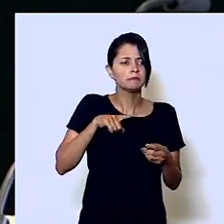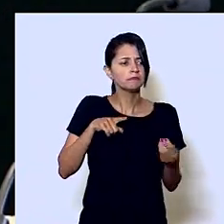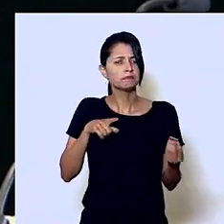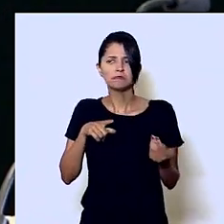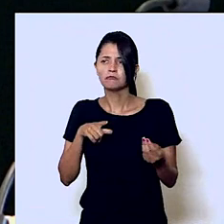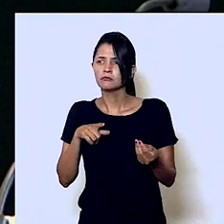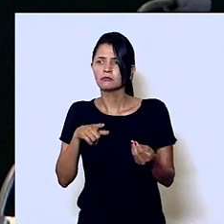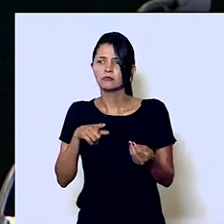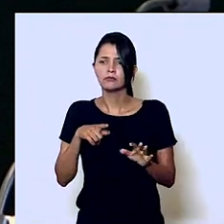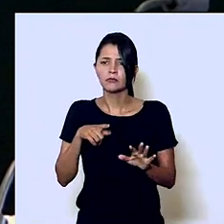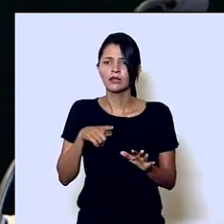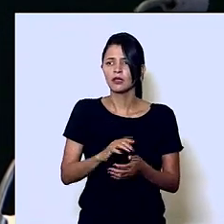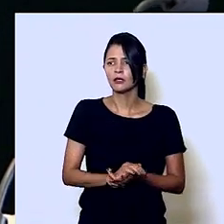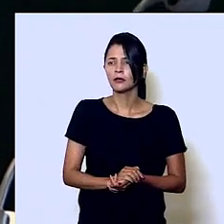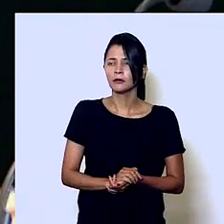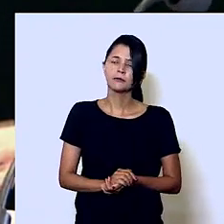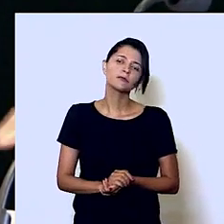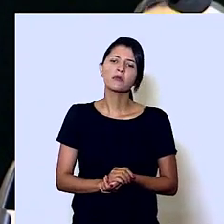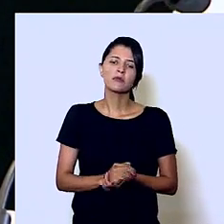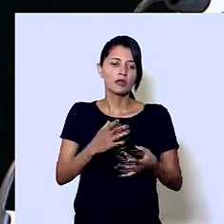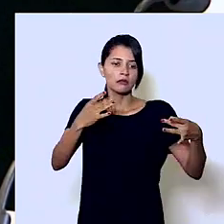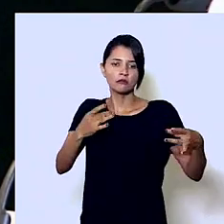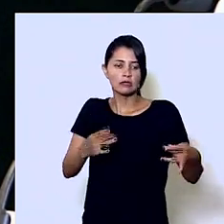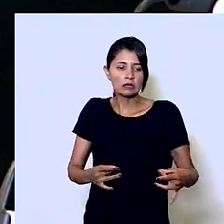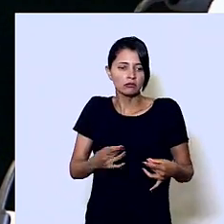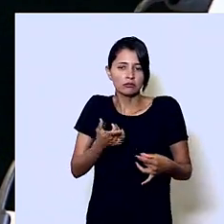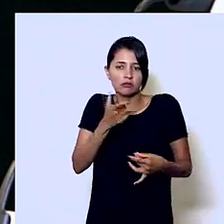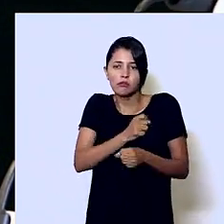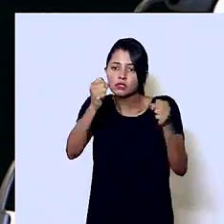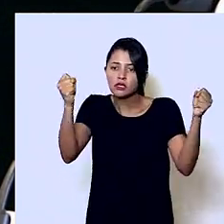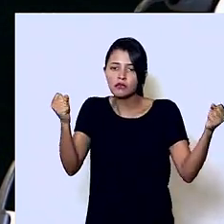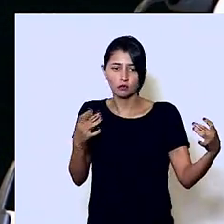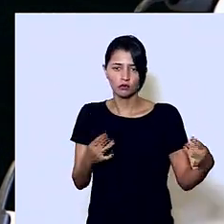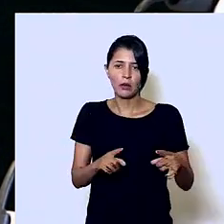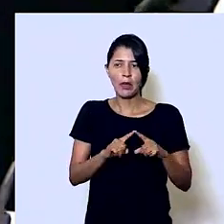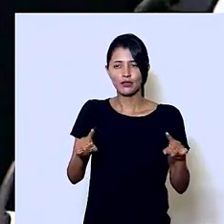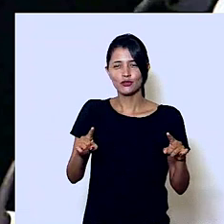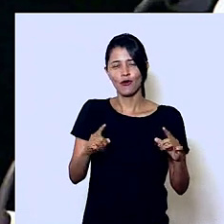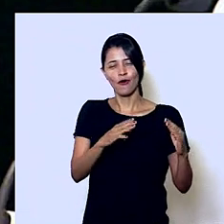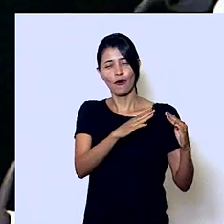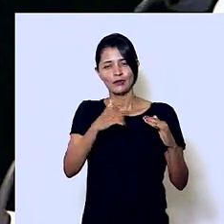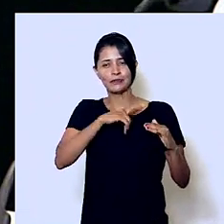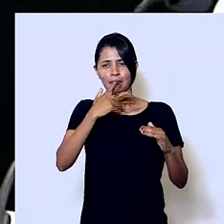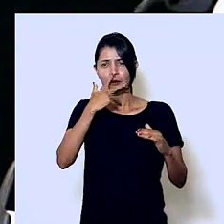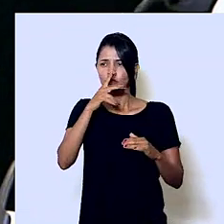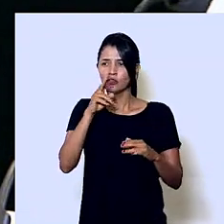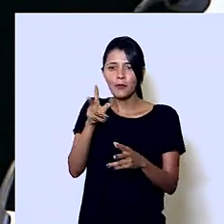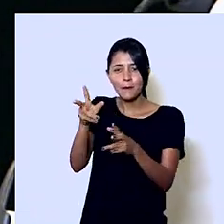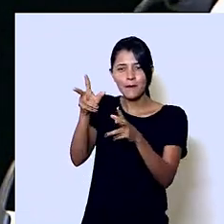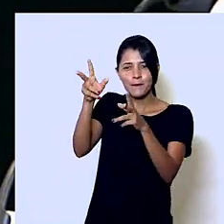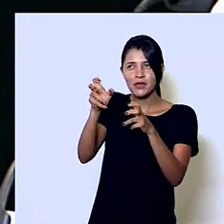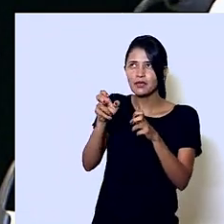nondescript a região, a não ser pelo fato de que nas casas vizinhas em cima tinha artilharia antiaérea, assim, você